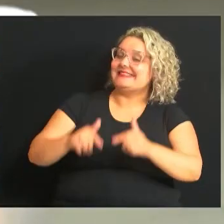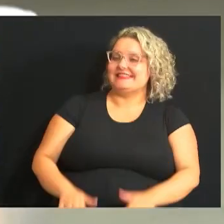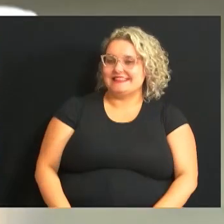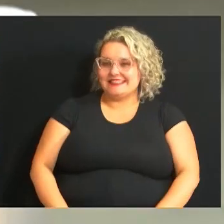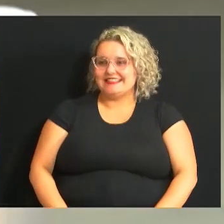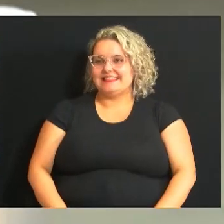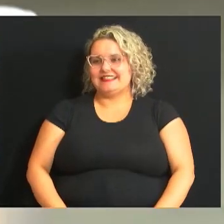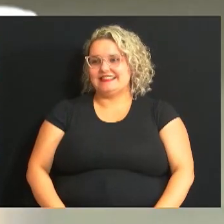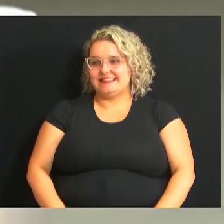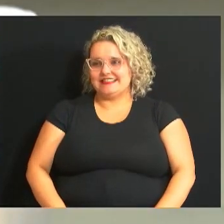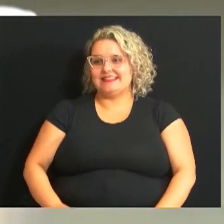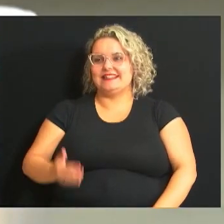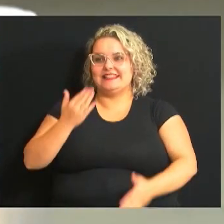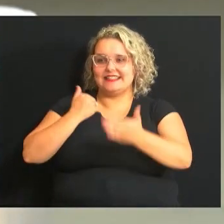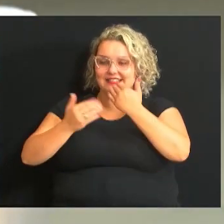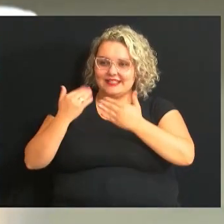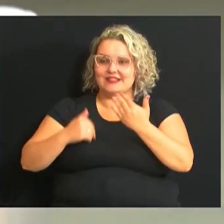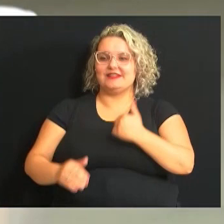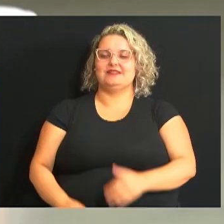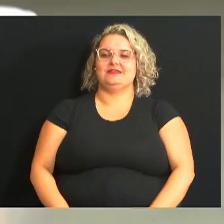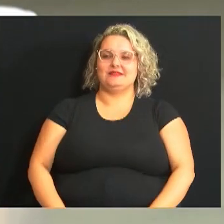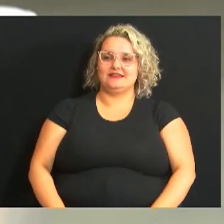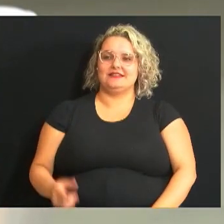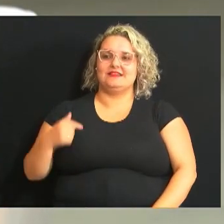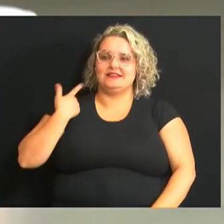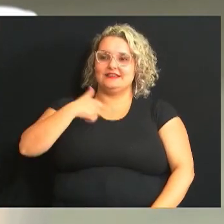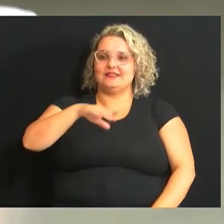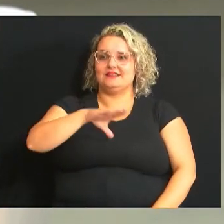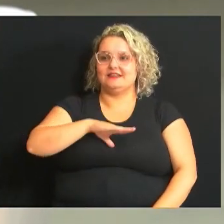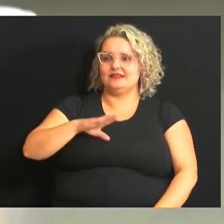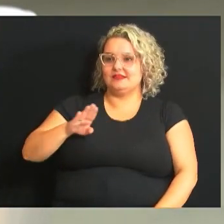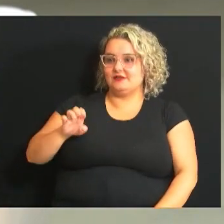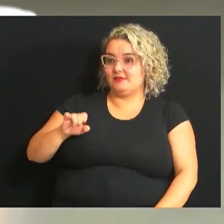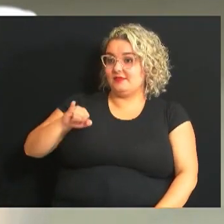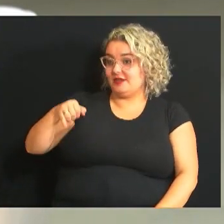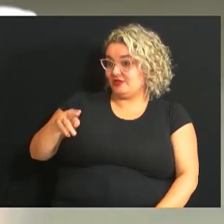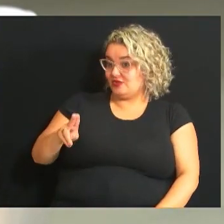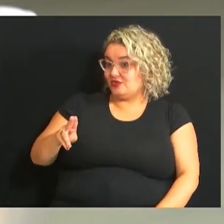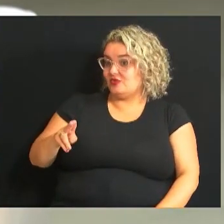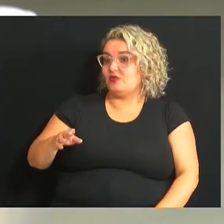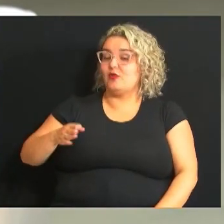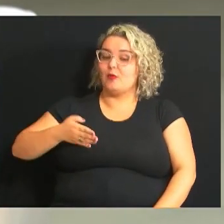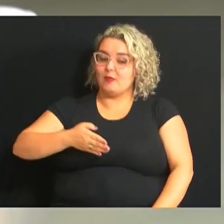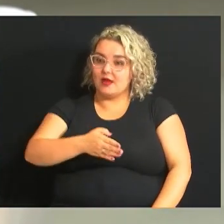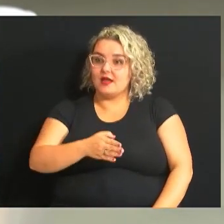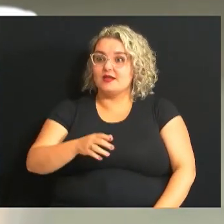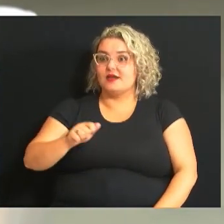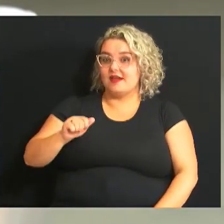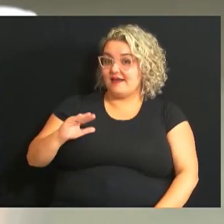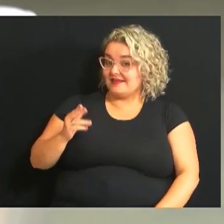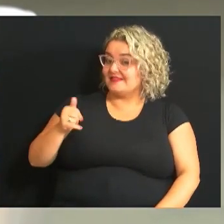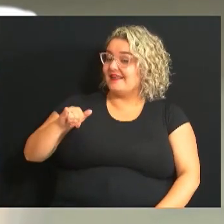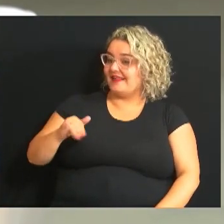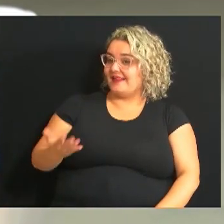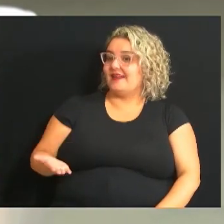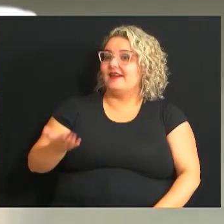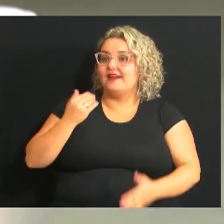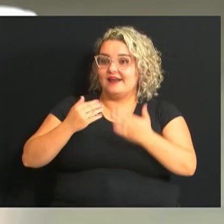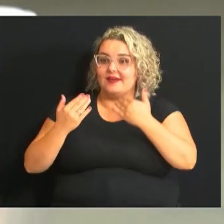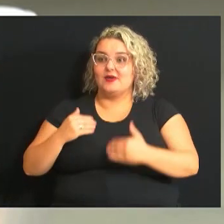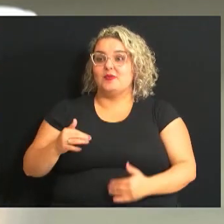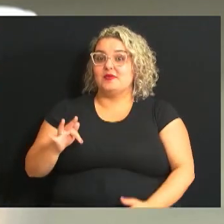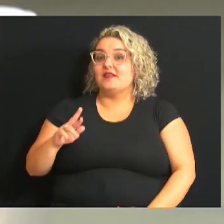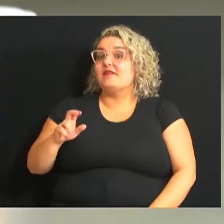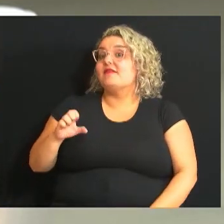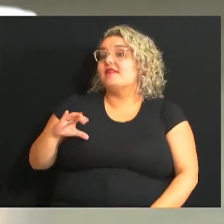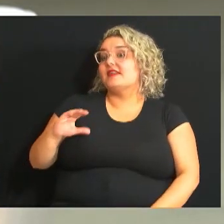A comida. Lá na nossa cidade a gente comia um beiju, um peixe, um açaí, uma comida fresca, assim. E aqui já é uma